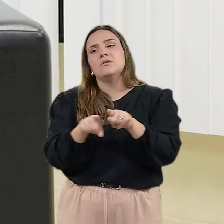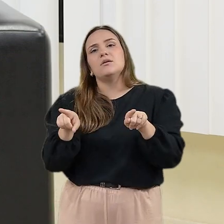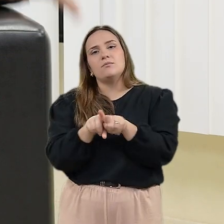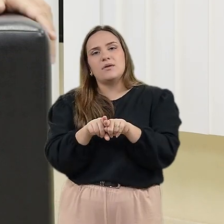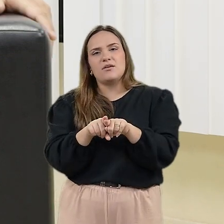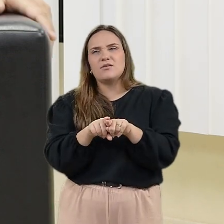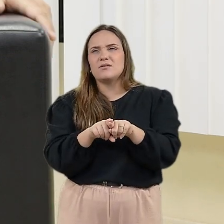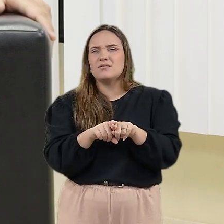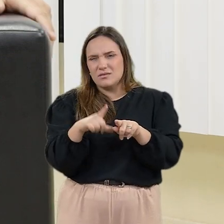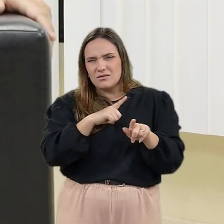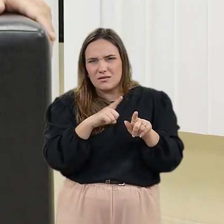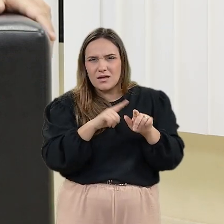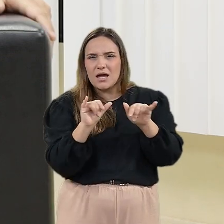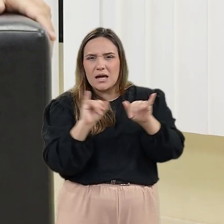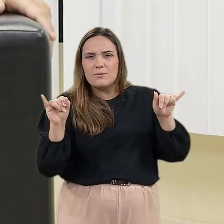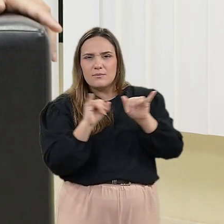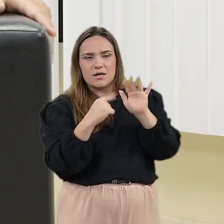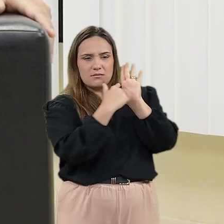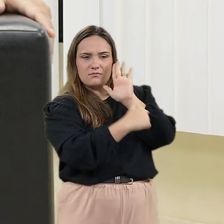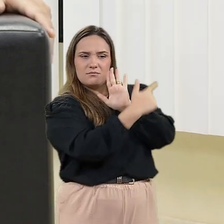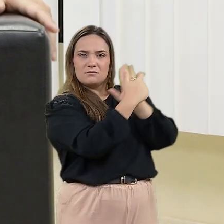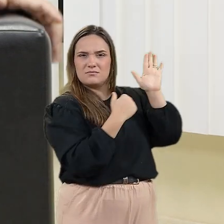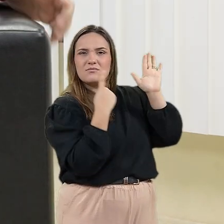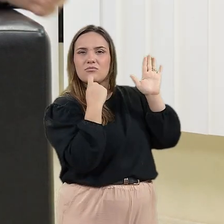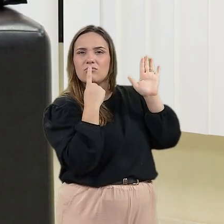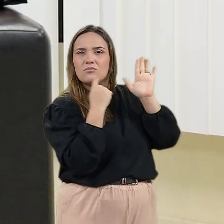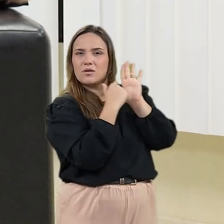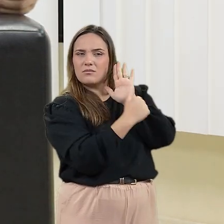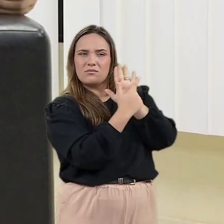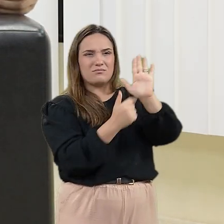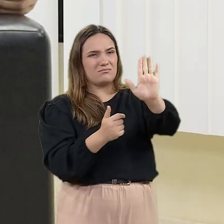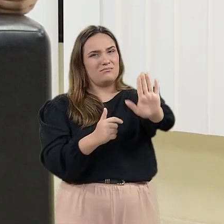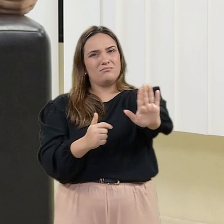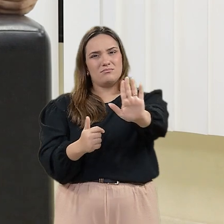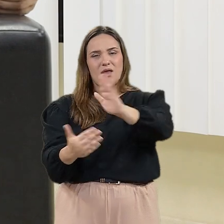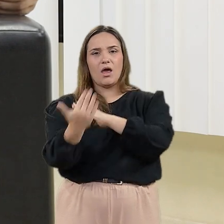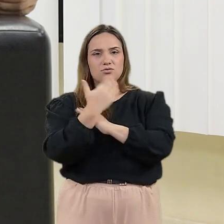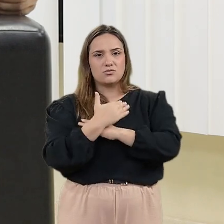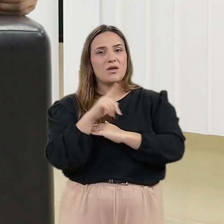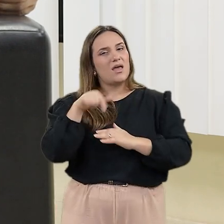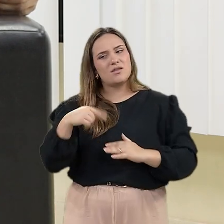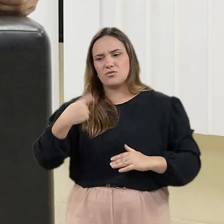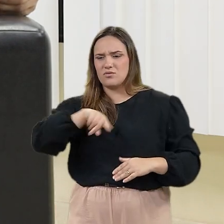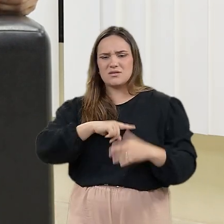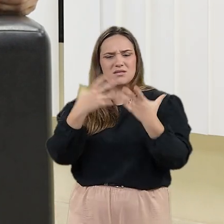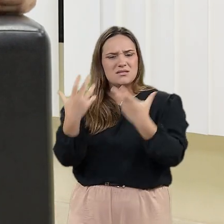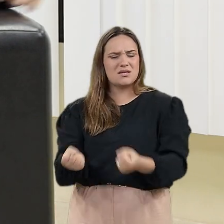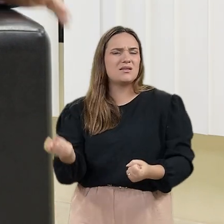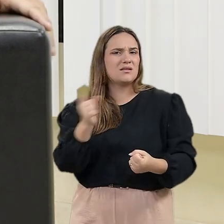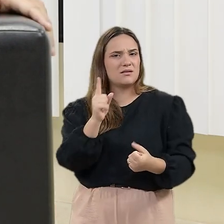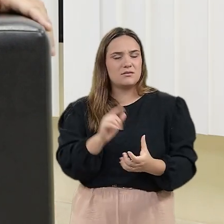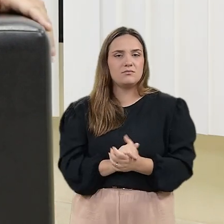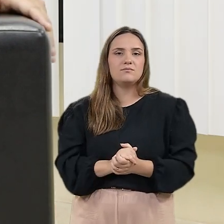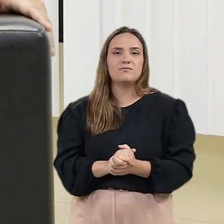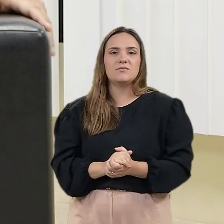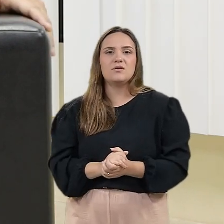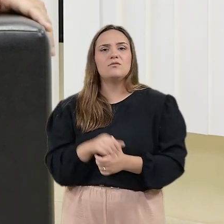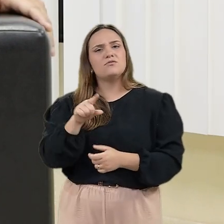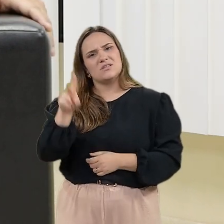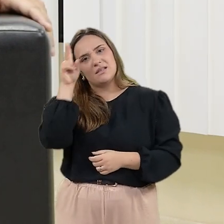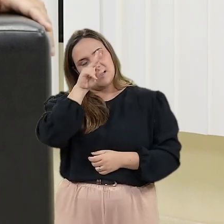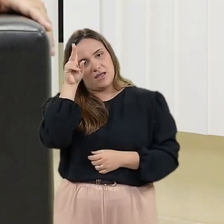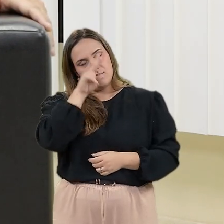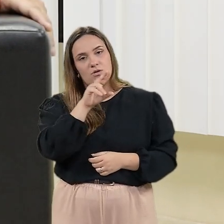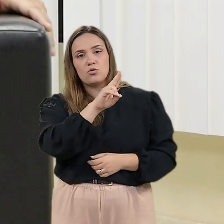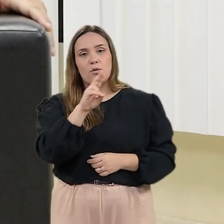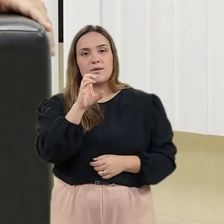sinal vermelho, enfim, para que isso não seja mais aceitável. Eu falei antes aí da questão da